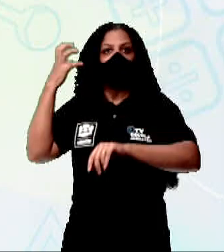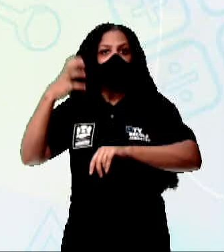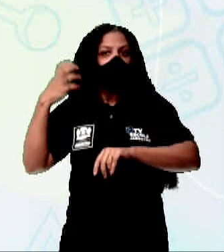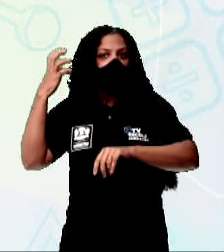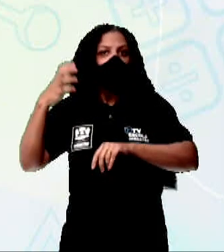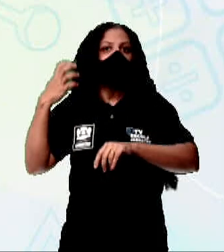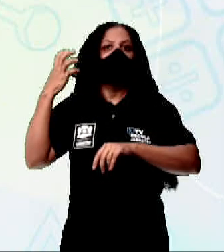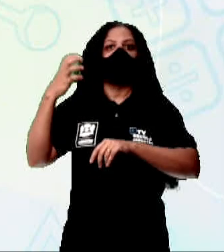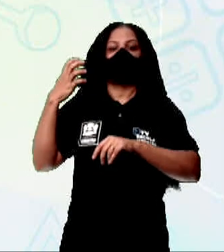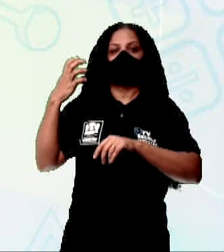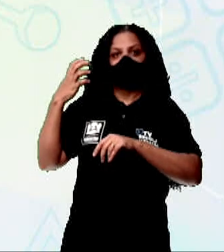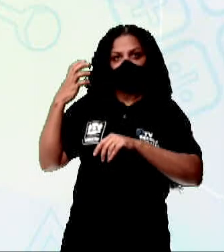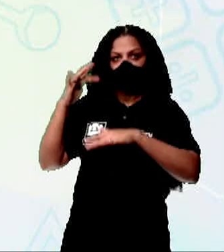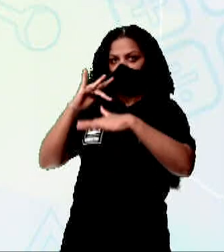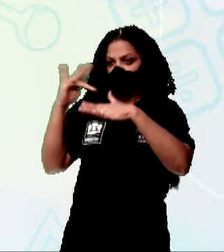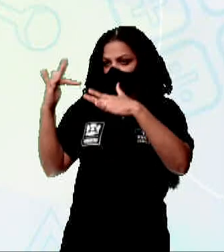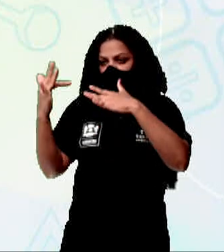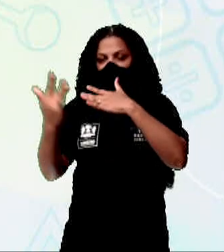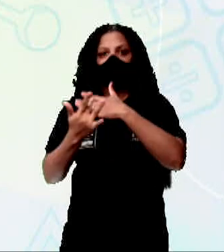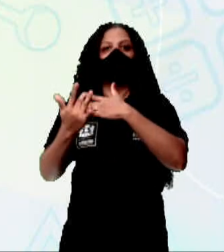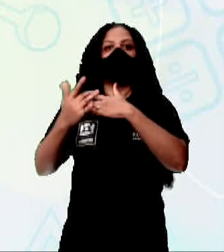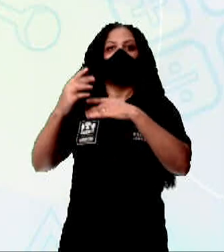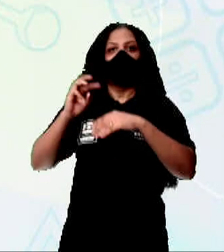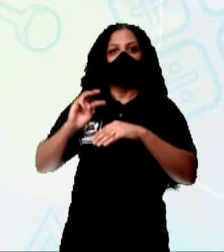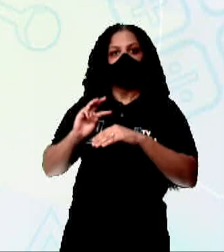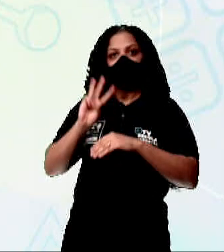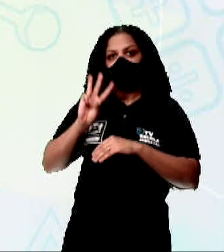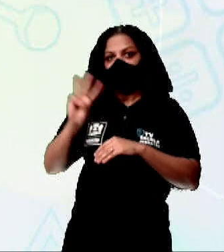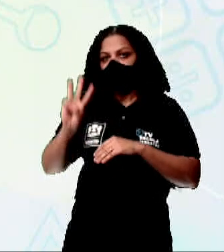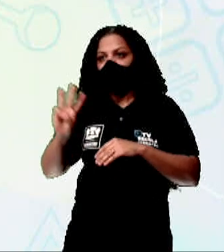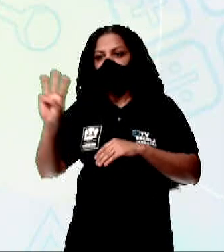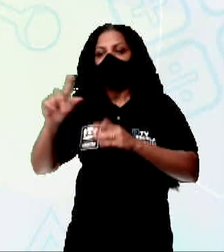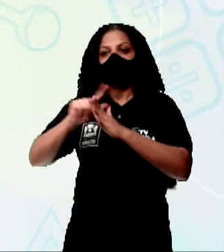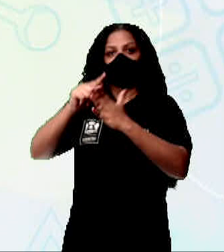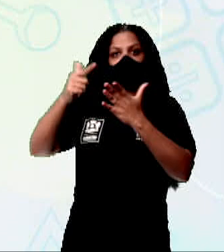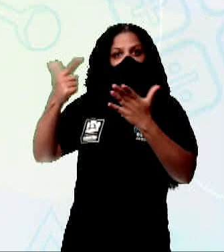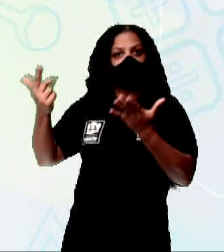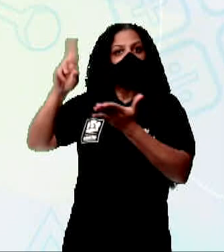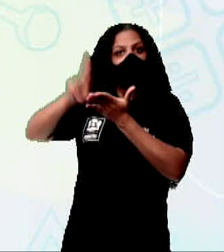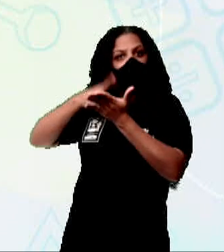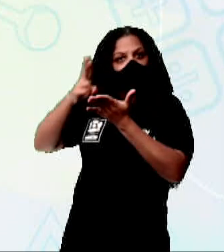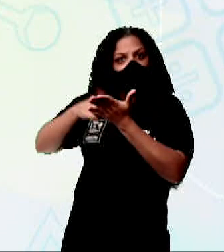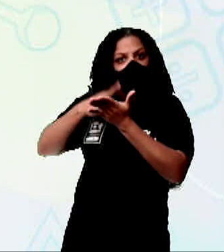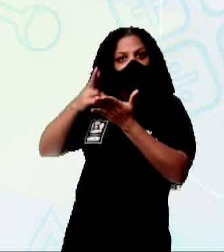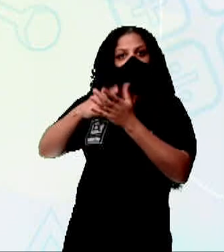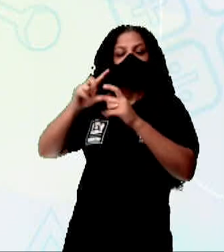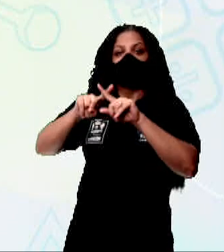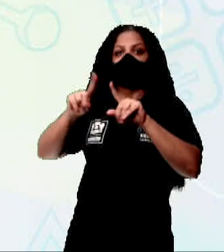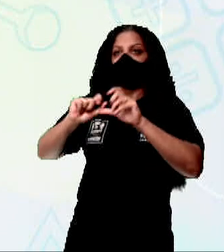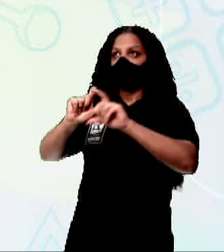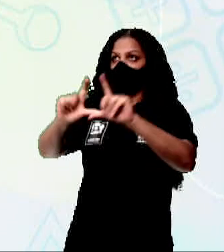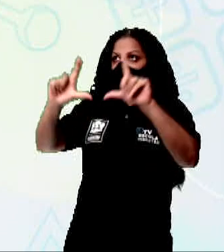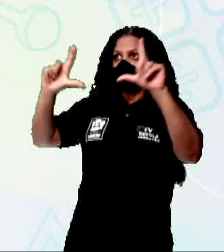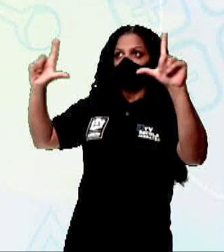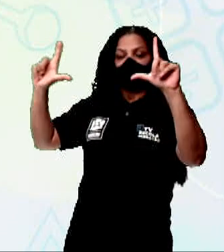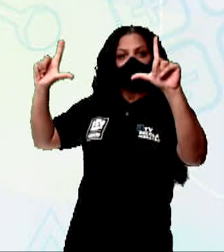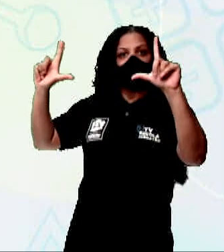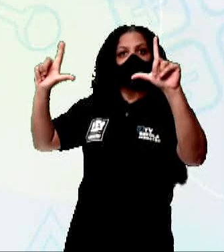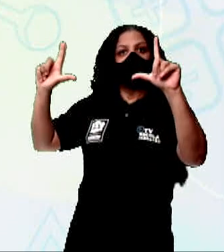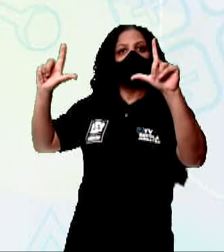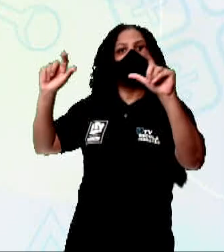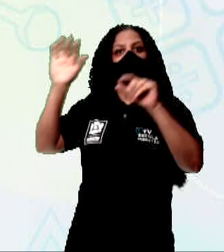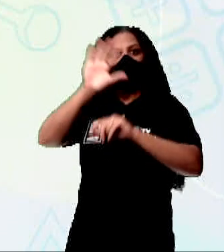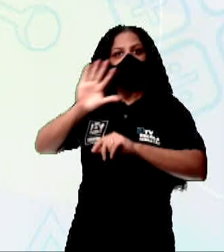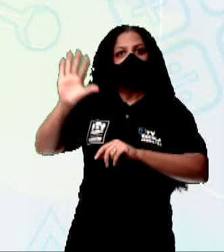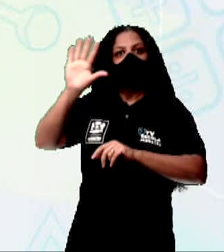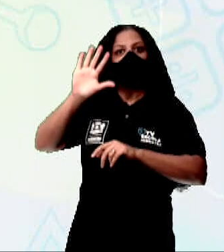sites diversos, jornais, revistas e outdoor. Olha aí, o outdoor, se você estiver em algum